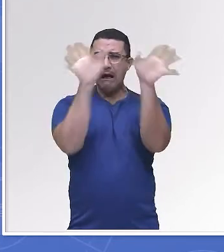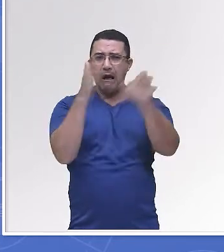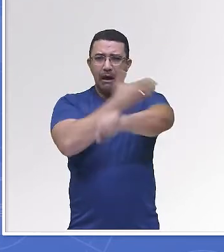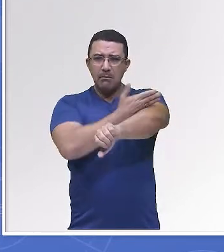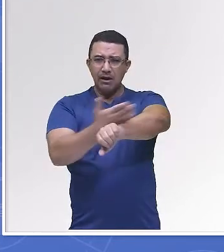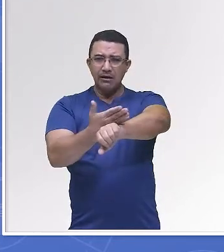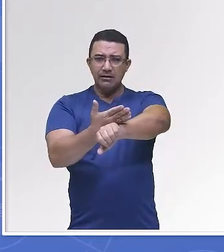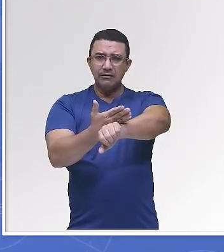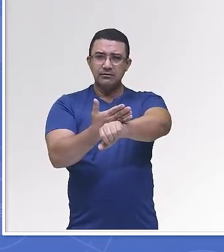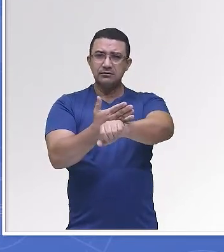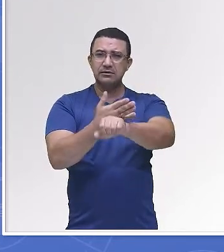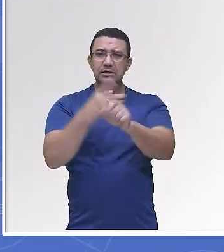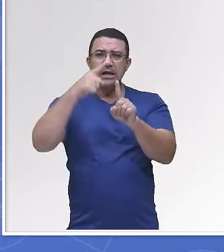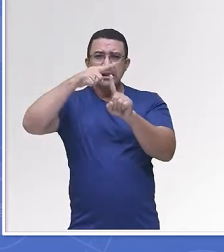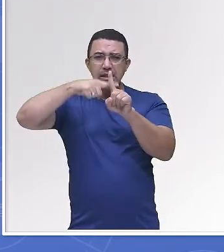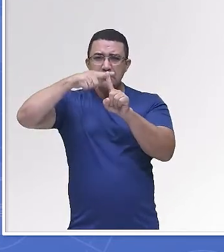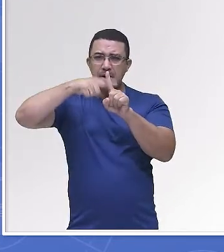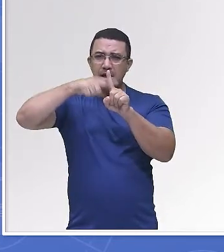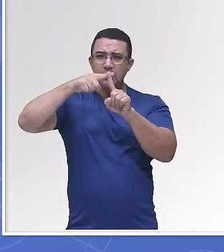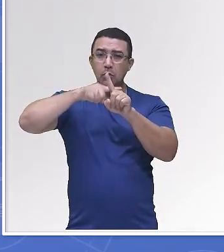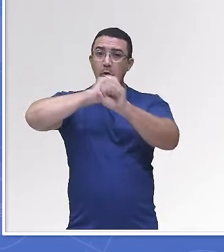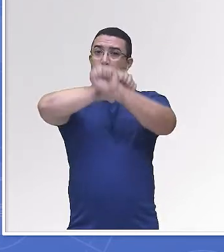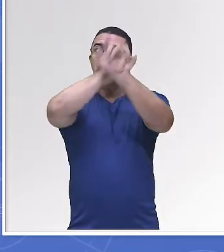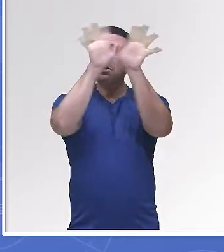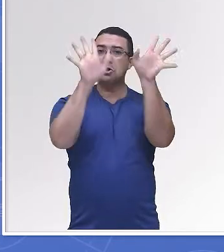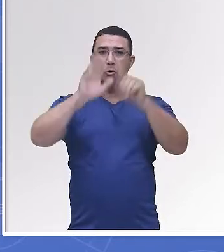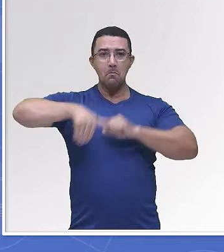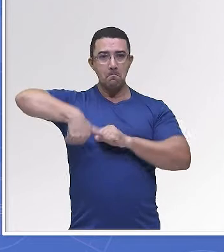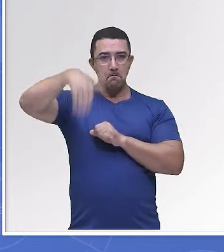elevada e um brilho de fato maior que o da Lua,